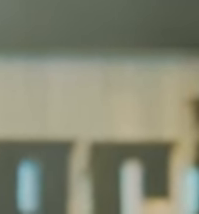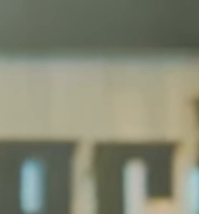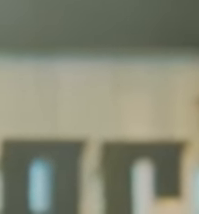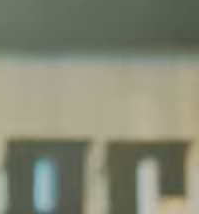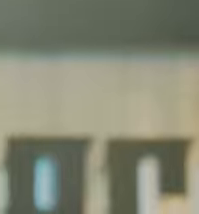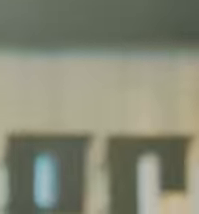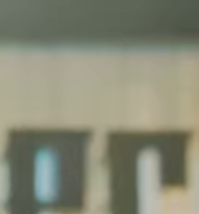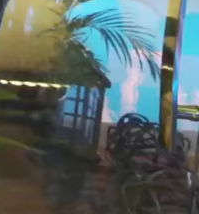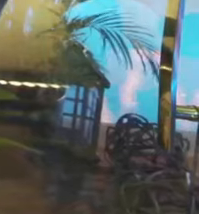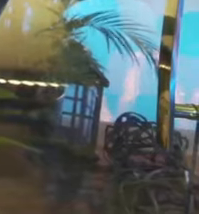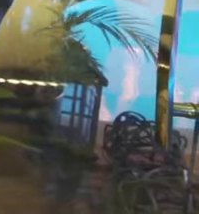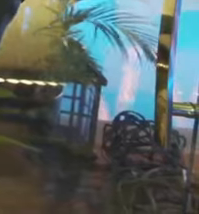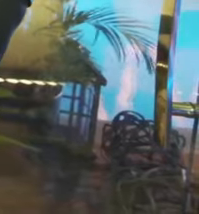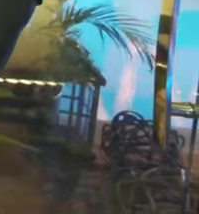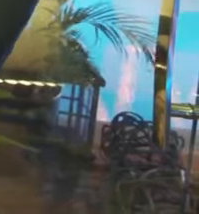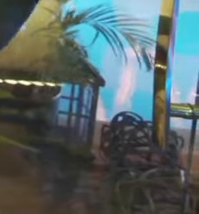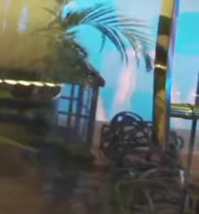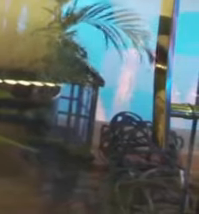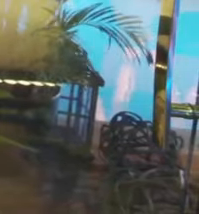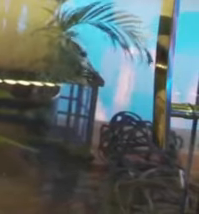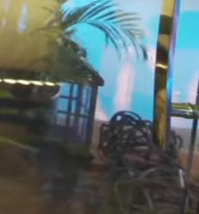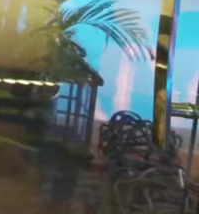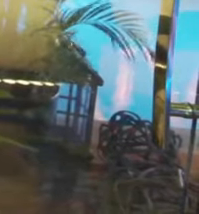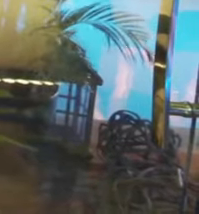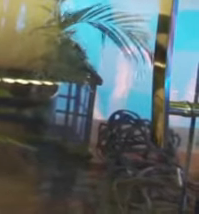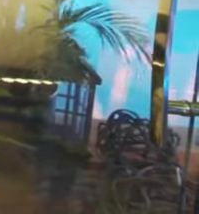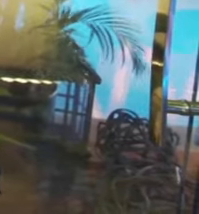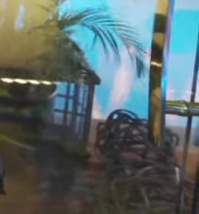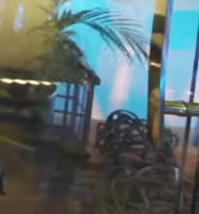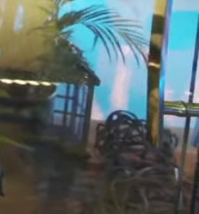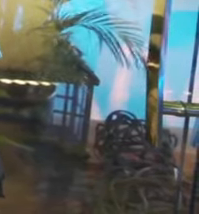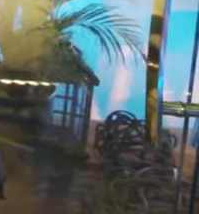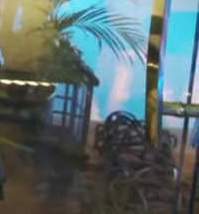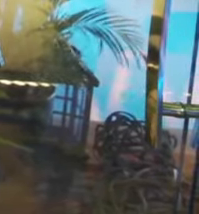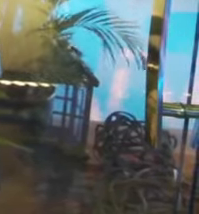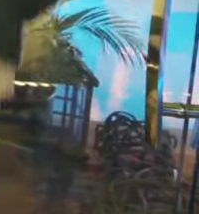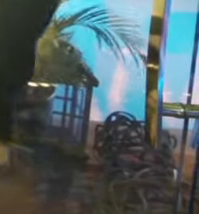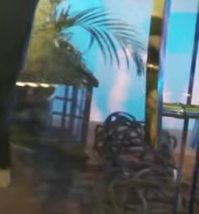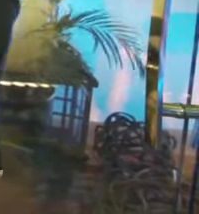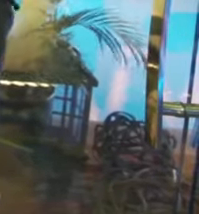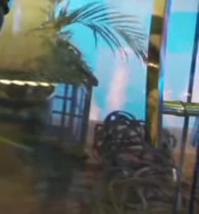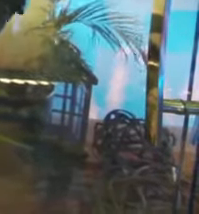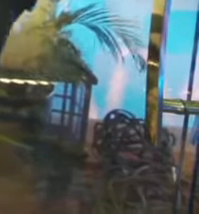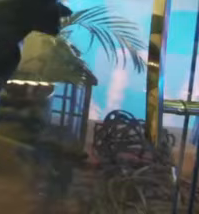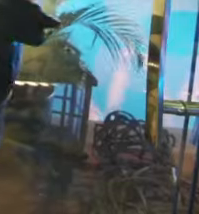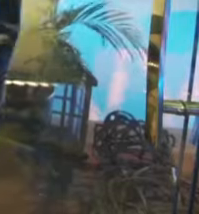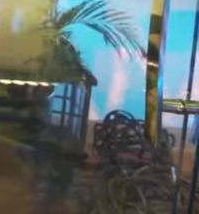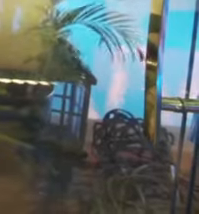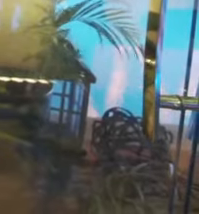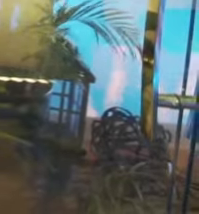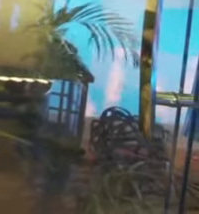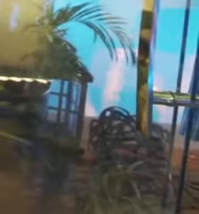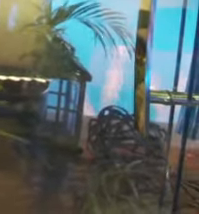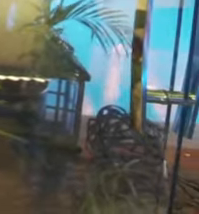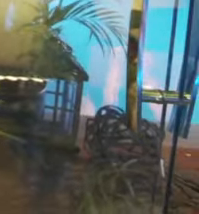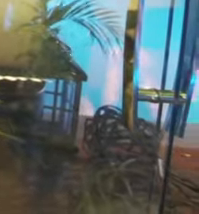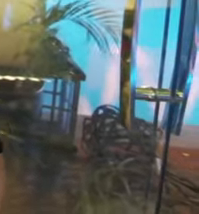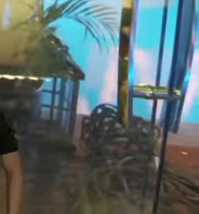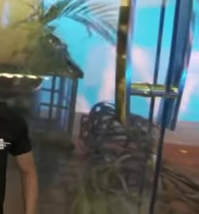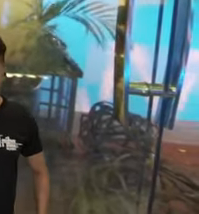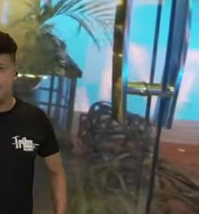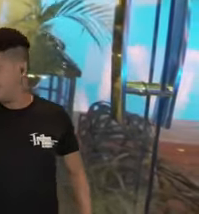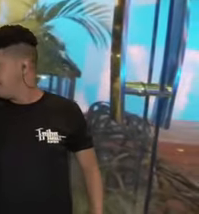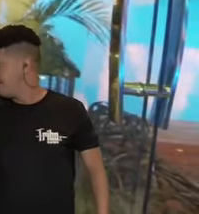meu parceiro. Salve, salve, Freud também. Freud, é nóis, mano. Valeu, Freud. Tamo junto, seu, cara. Freud. Seu maluco. E vamos viver como, assim, ó.